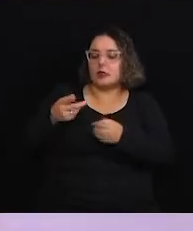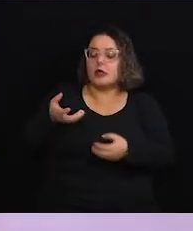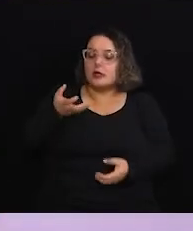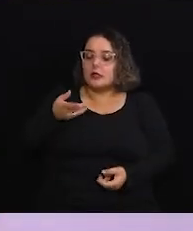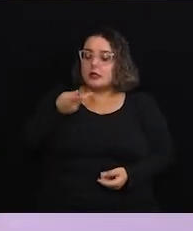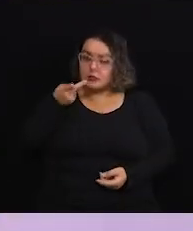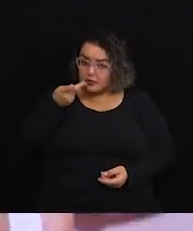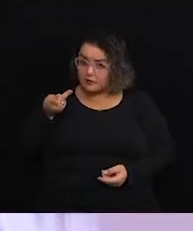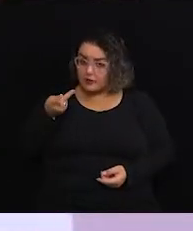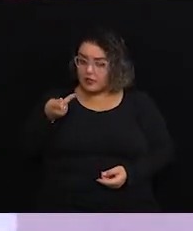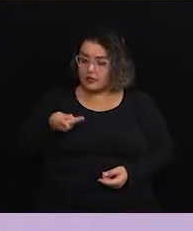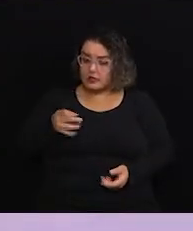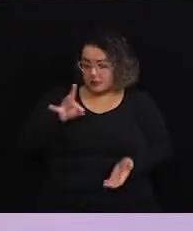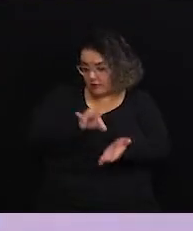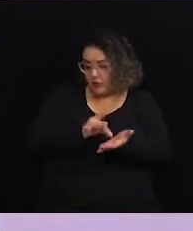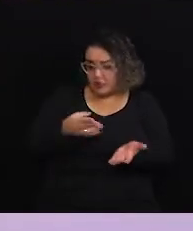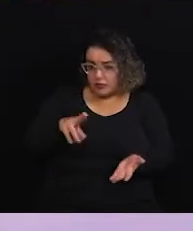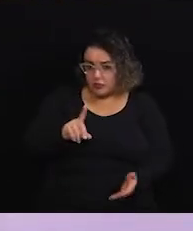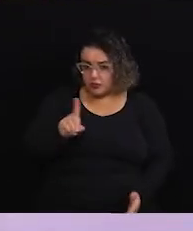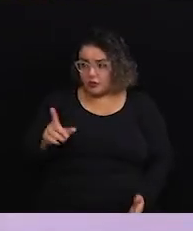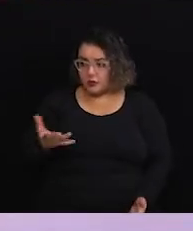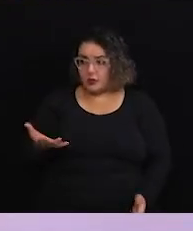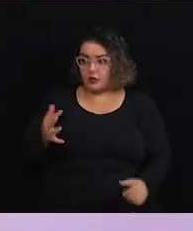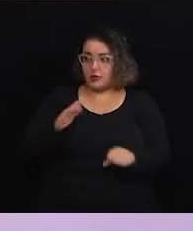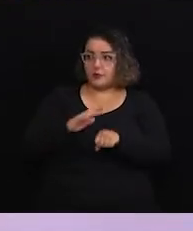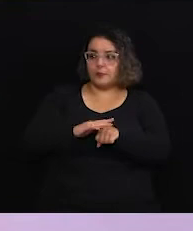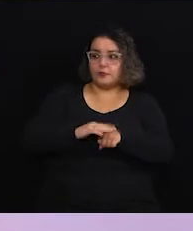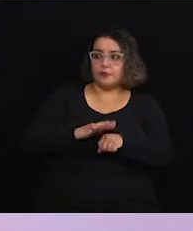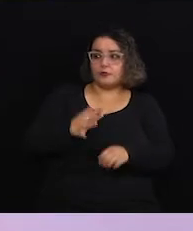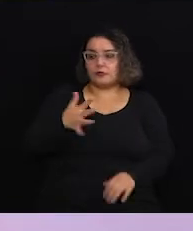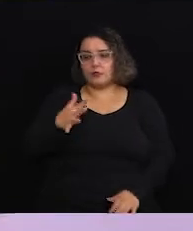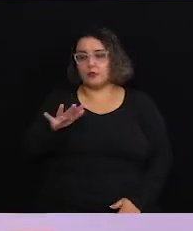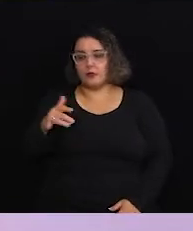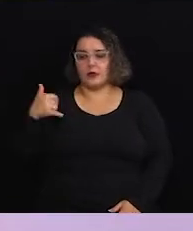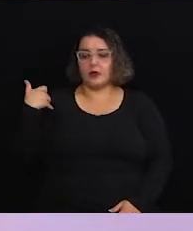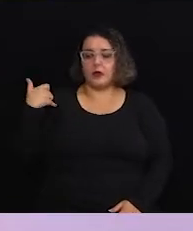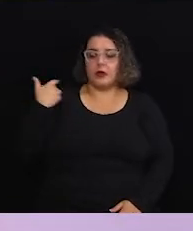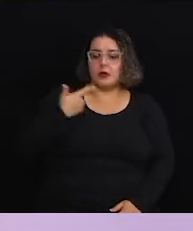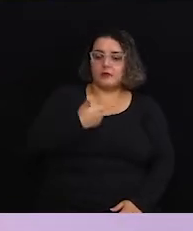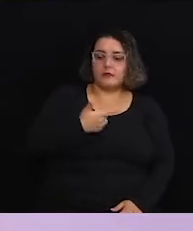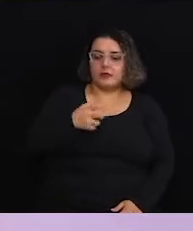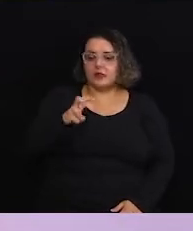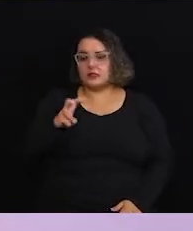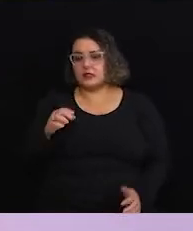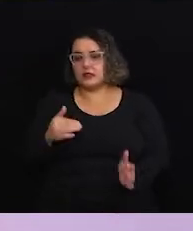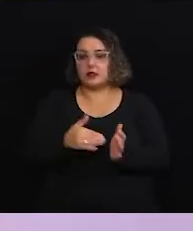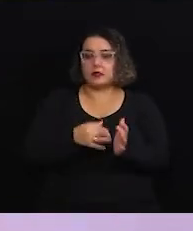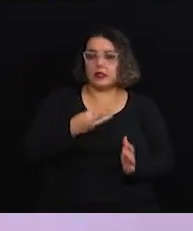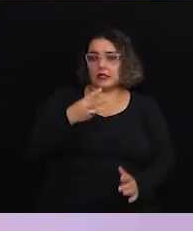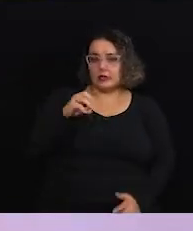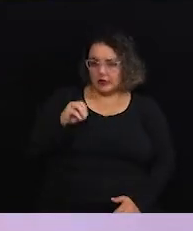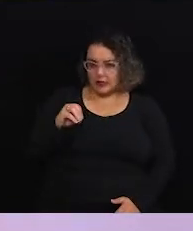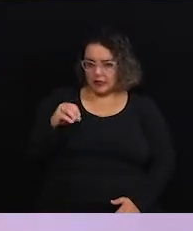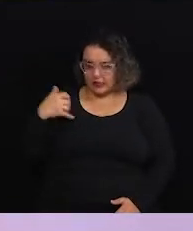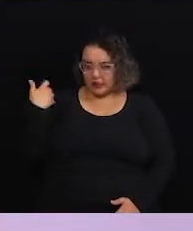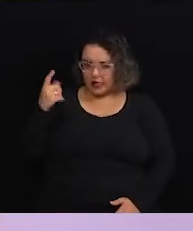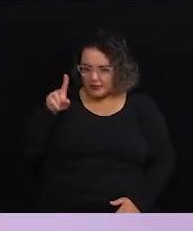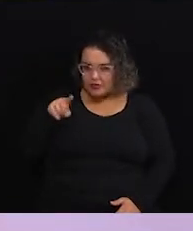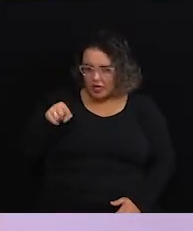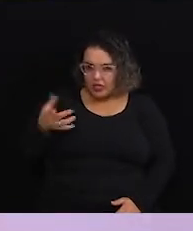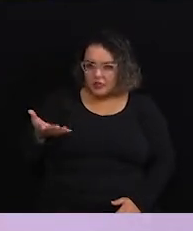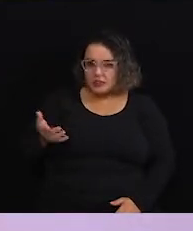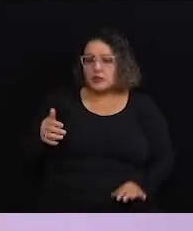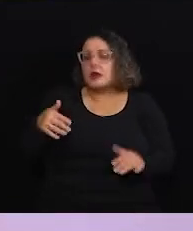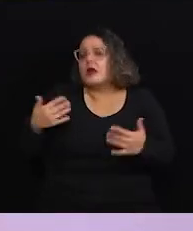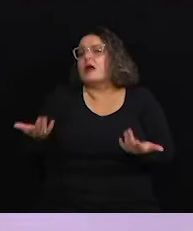senhora confirmasse. Fala que essa doença surge aí nas mulheres mais ou menos entre 25 anos a 30 anos. É isso mesmo?